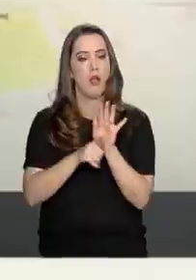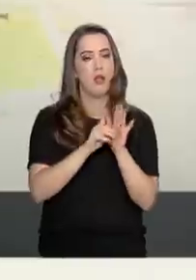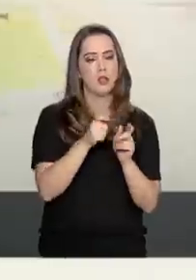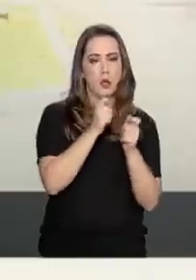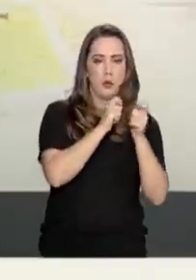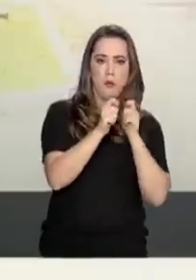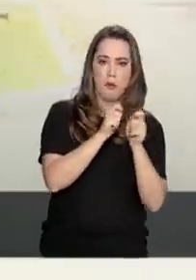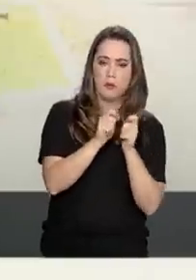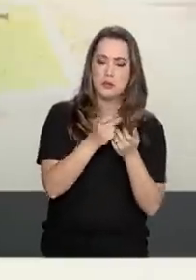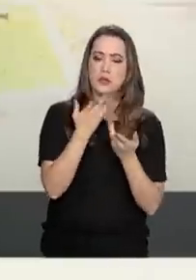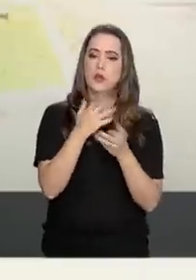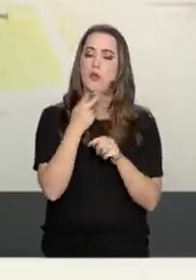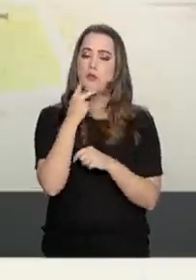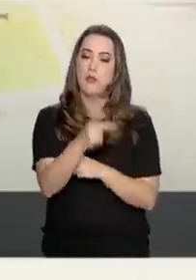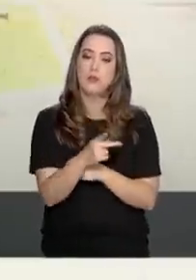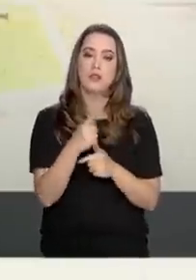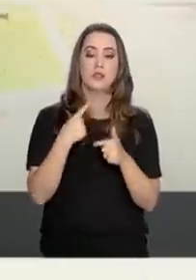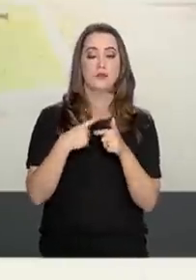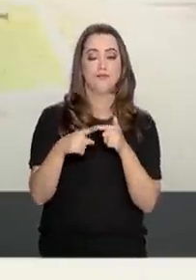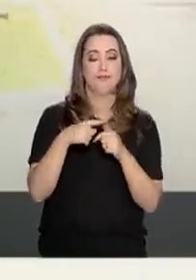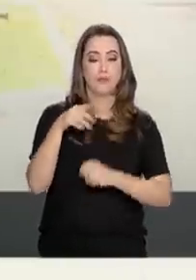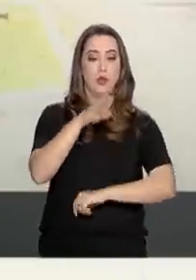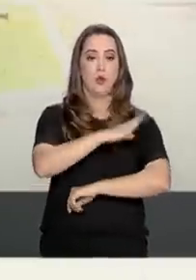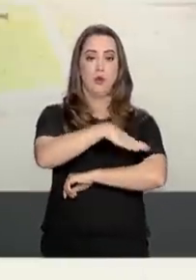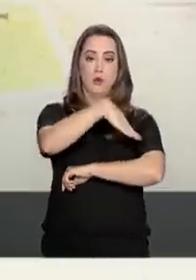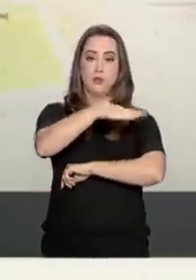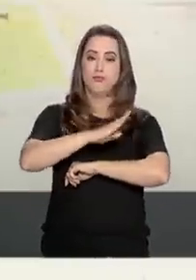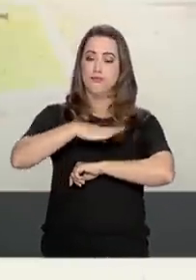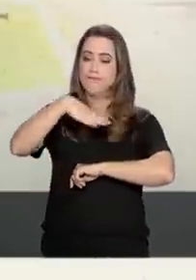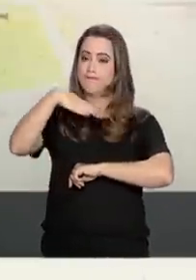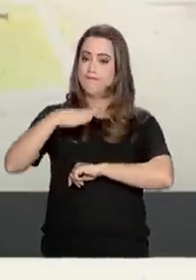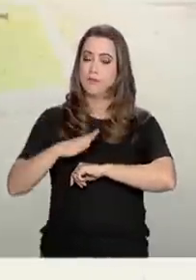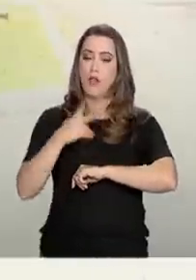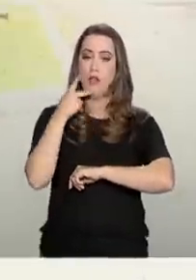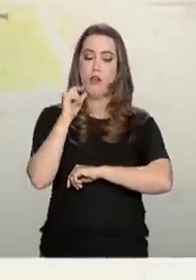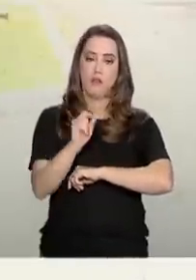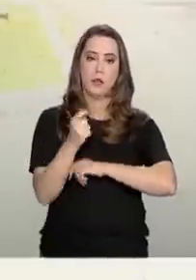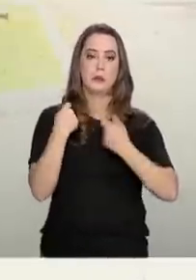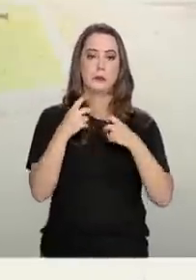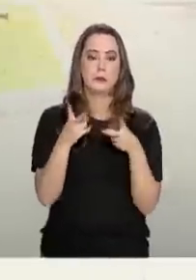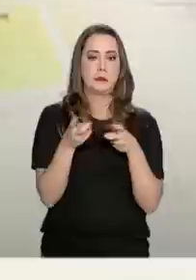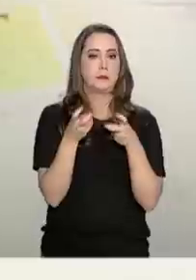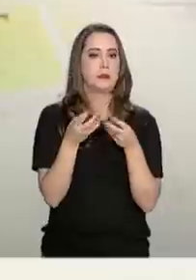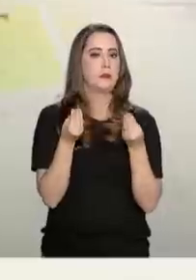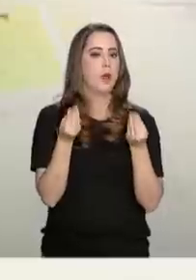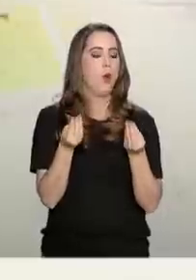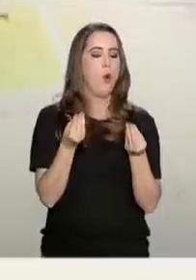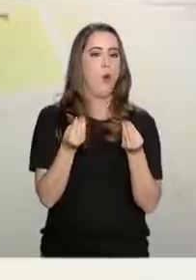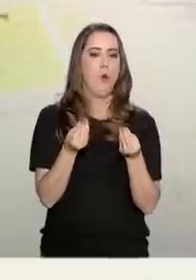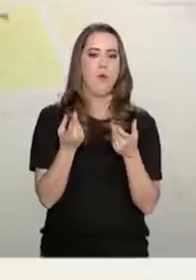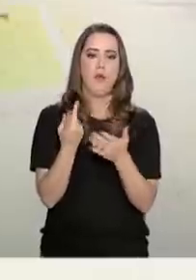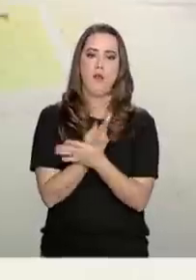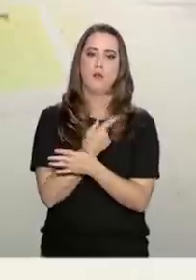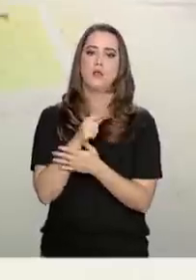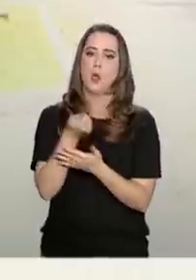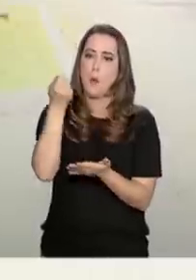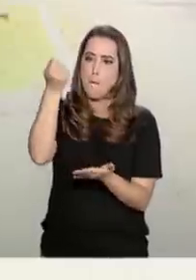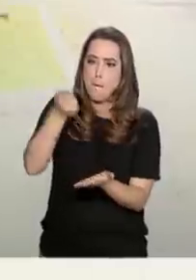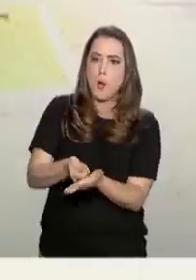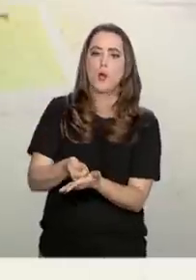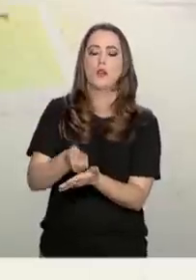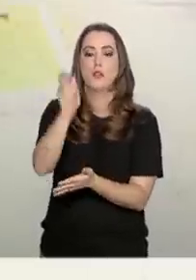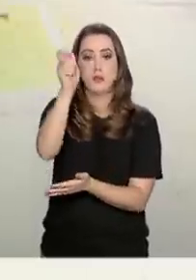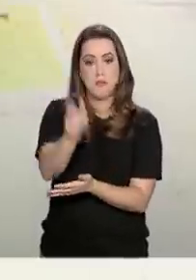Ele falou, inclusive, sobre a questão de Brumadinho. Ele disse que é necessário apurar para identificar e punir os responsáveis, inclusive com